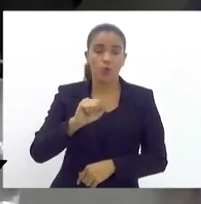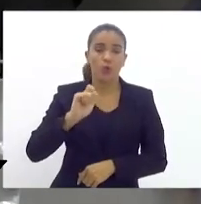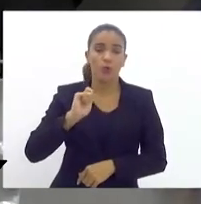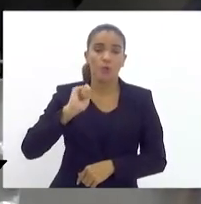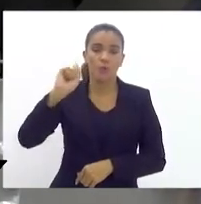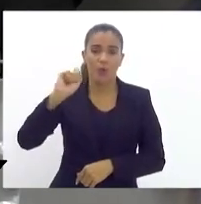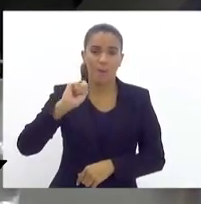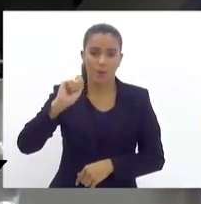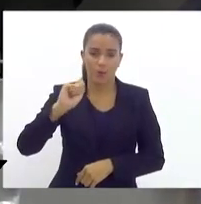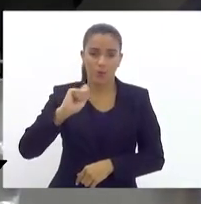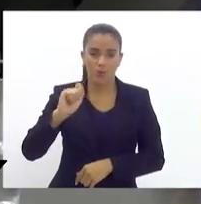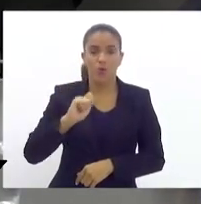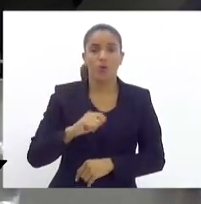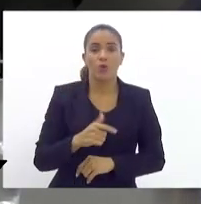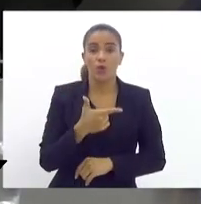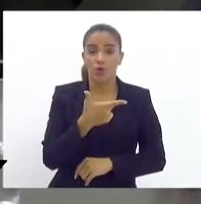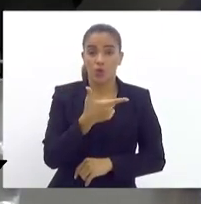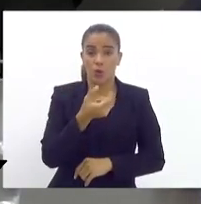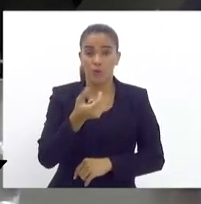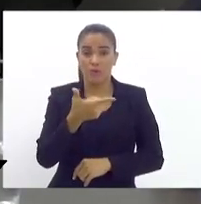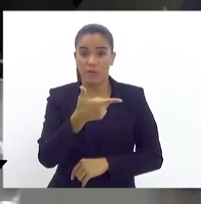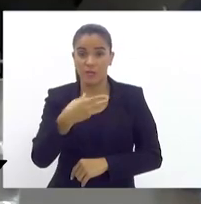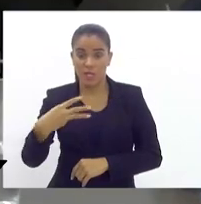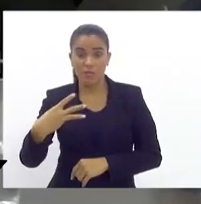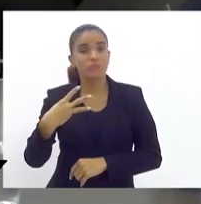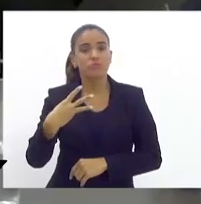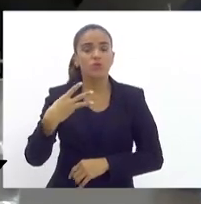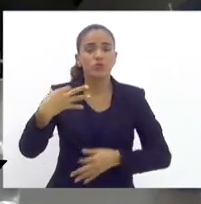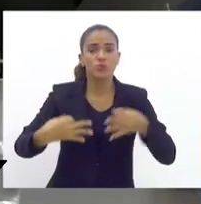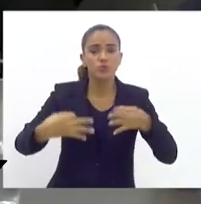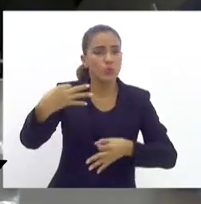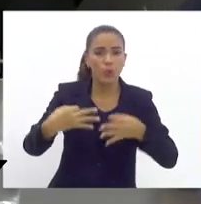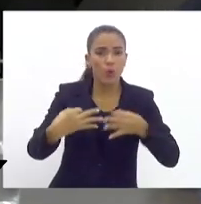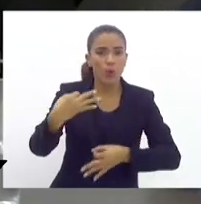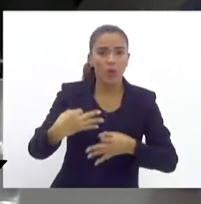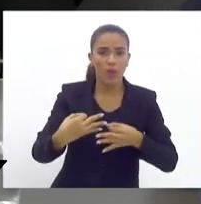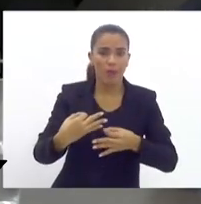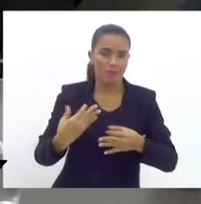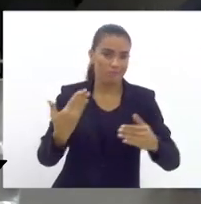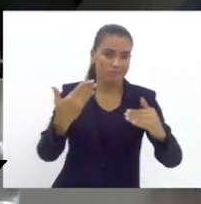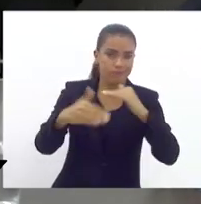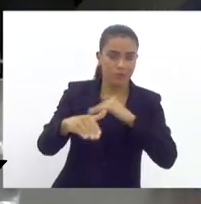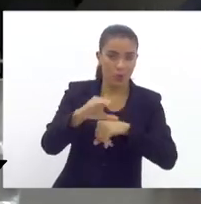18/4/2023, que tramitou julgado a ação direta de inconstitucionalidade,